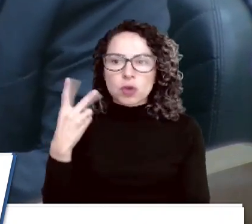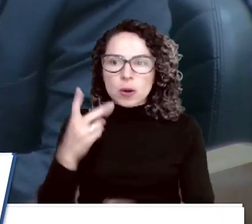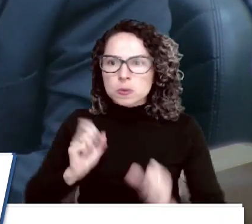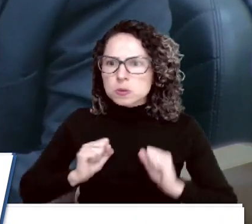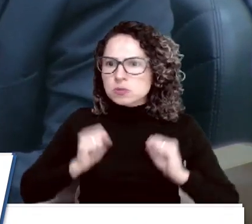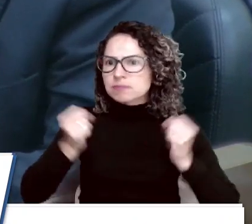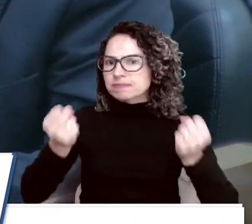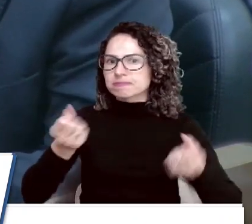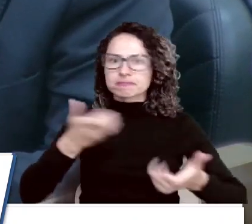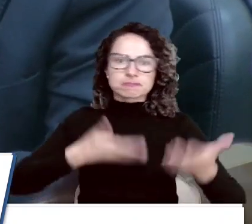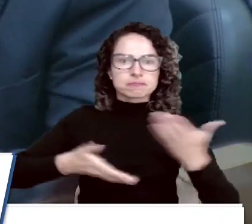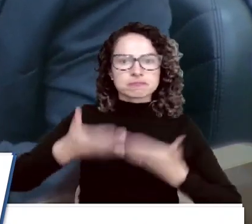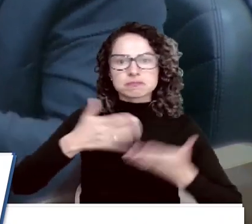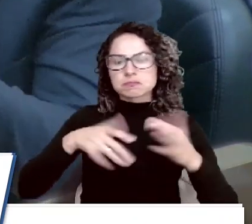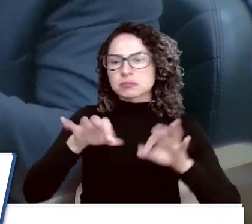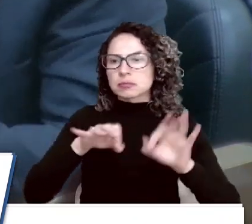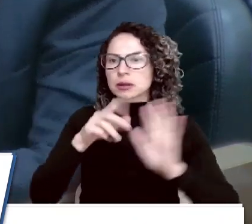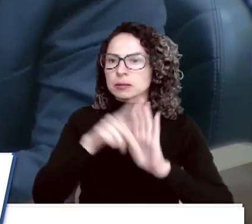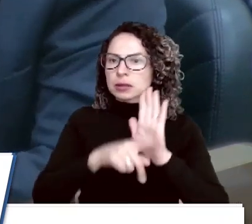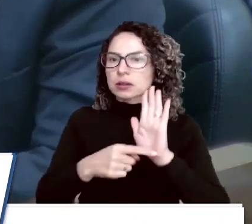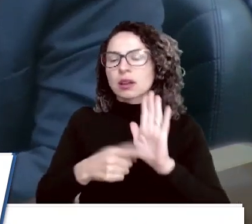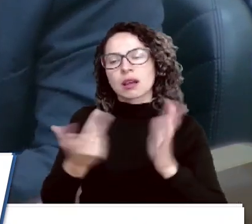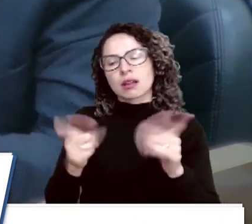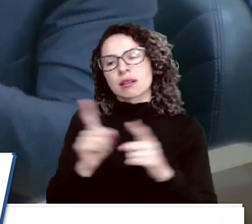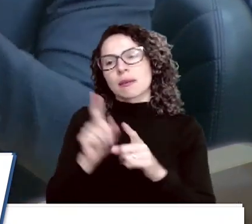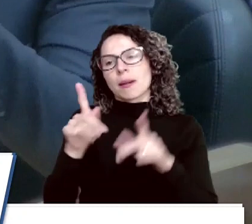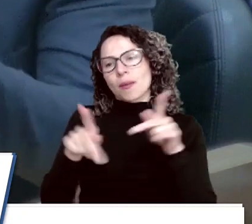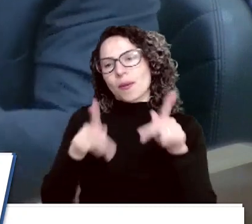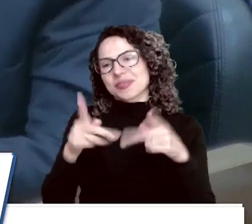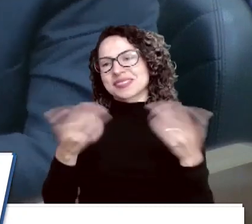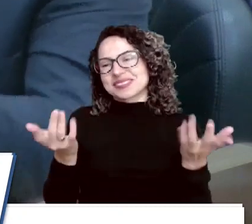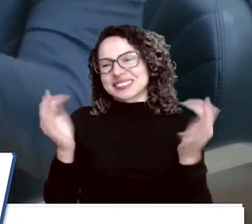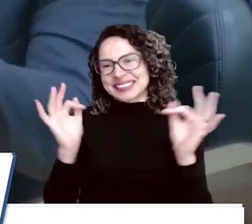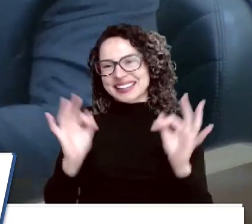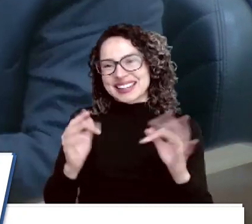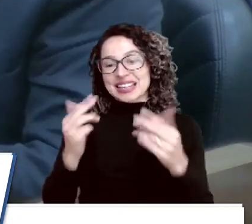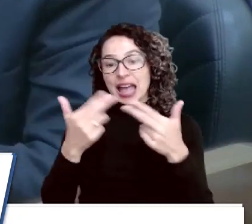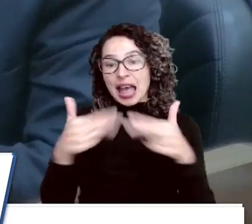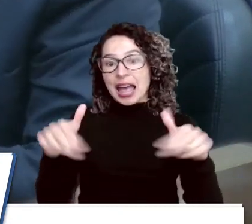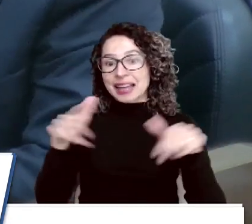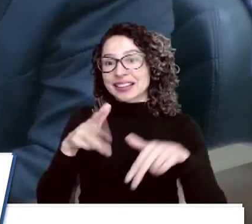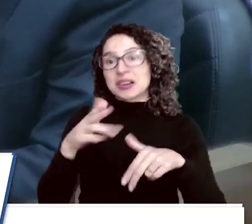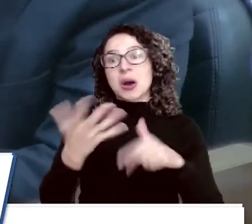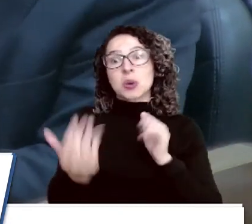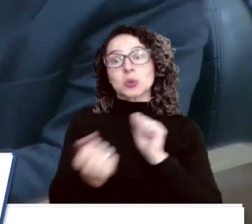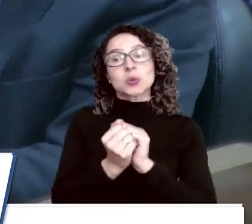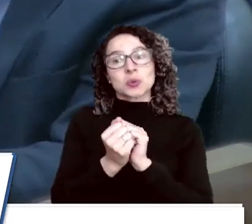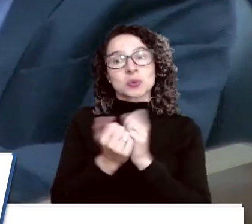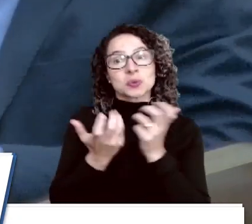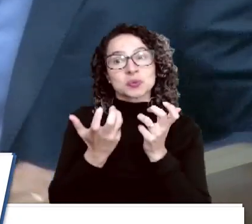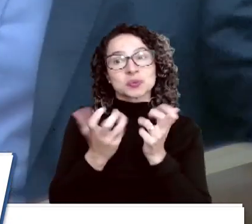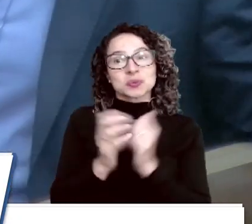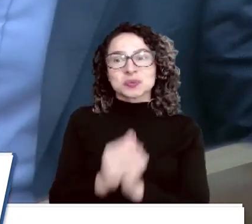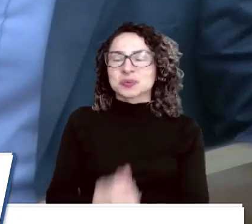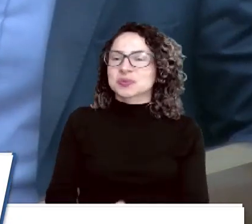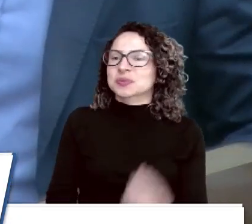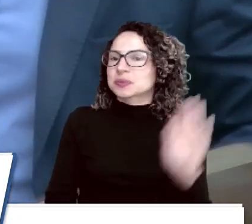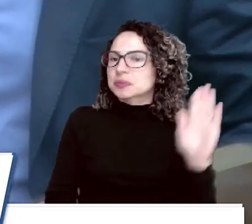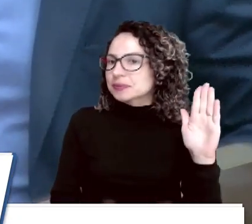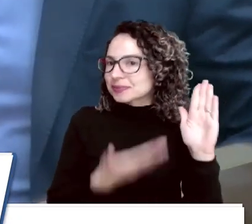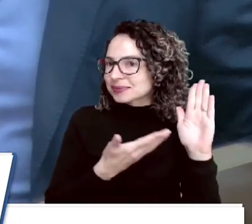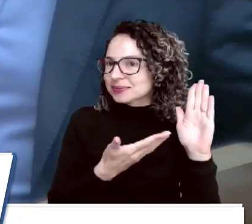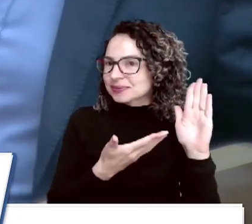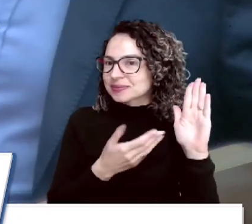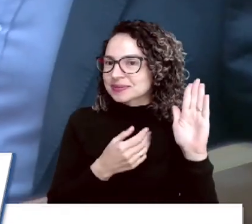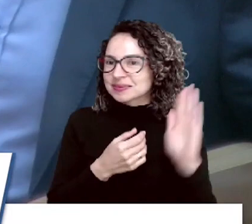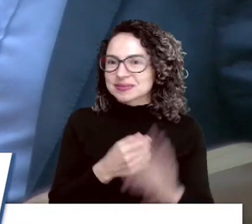envolveram nesse projeto e o povo está feliz e na inauguração quero estar junto com vocês. Vamos sim.